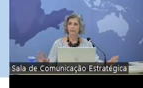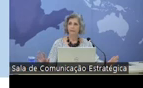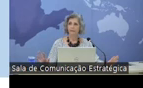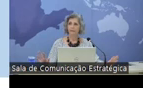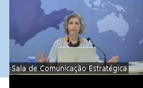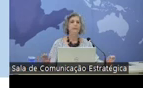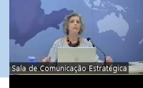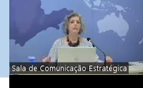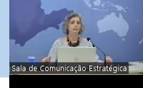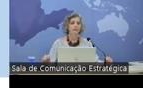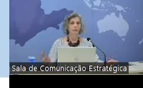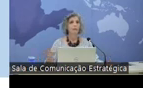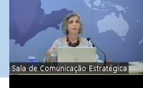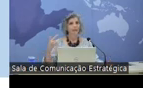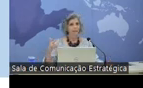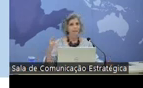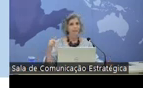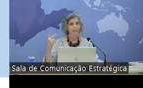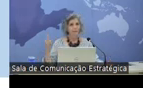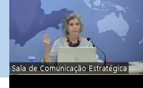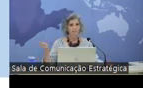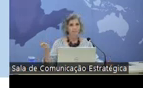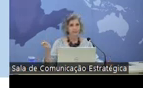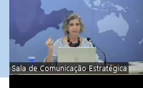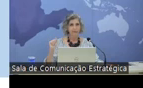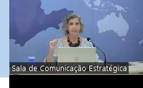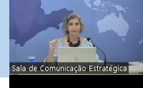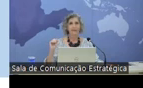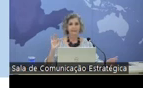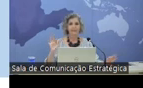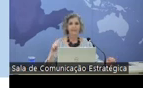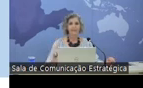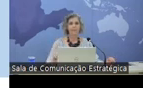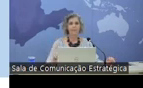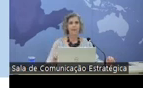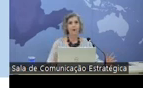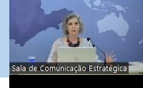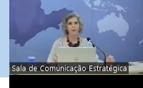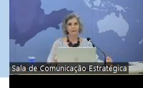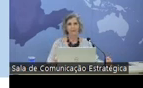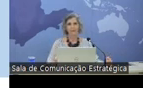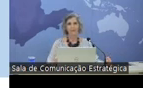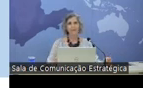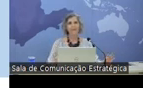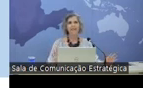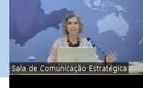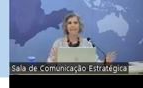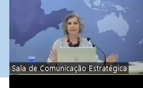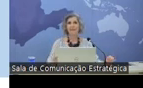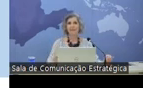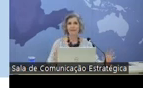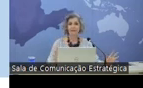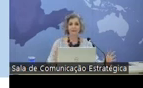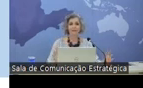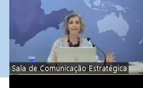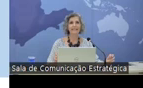prefiro posso passar já não Ou eu não tô podendo passar tô pedindo para ele estar em passando para mim tá mas eu sou uma pessoa que gosta de pá é porque